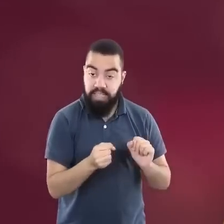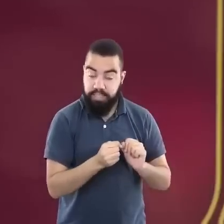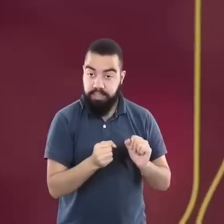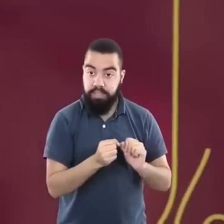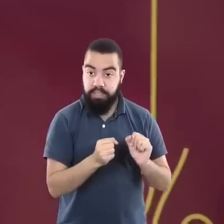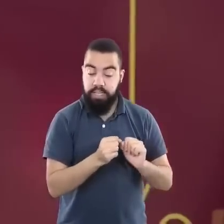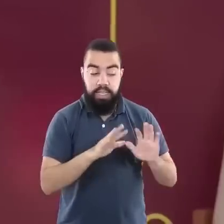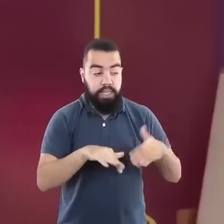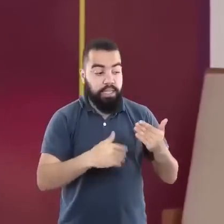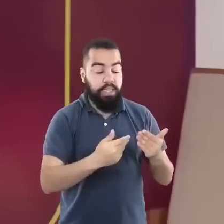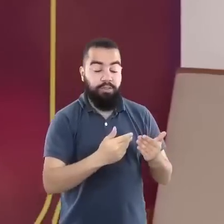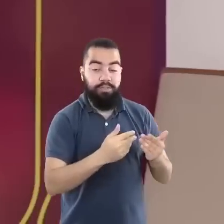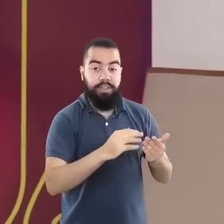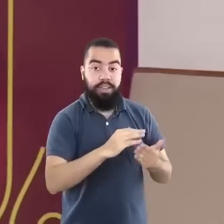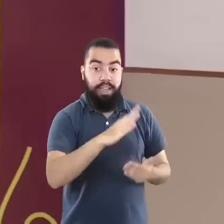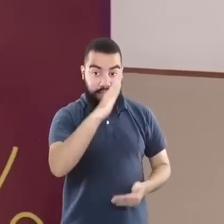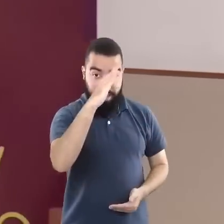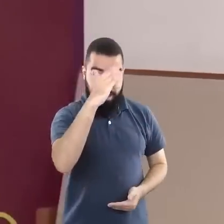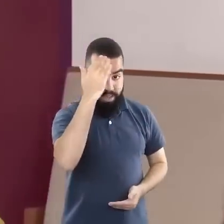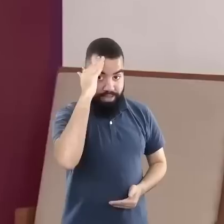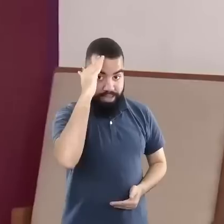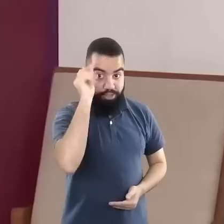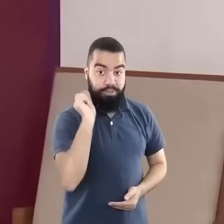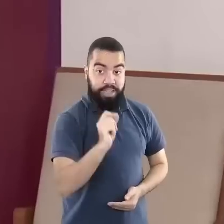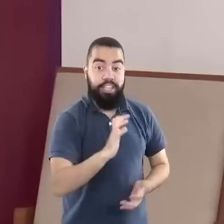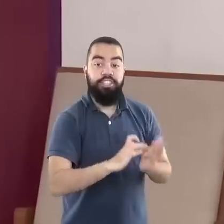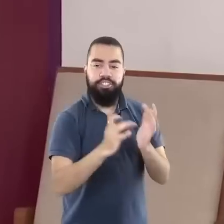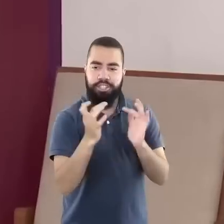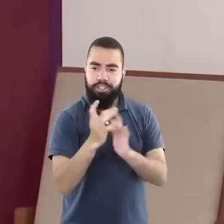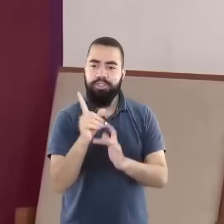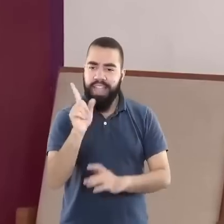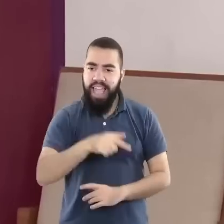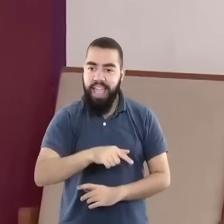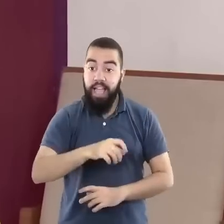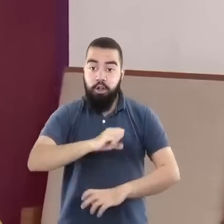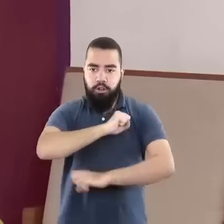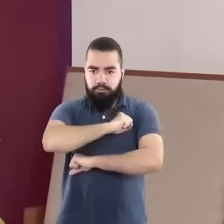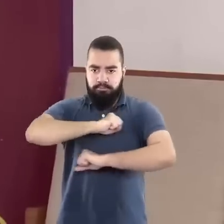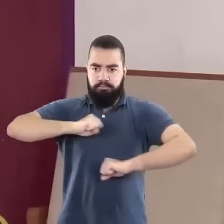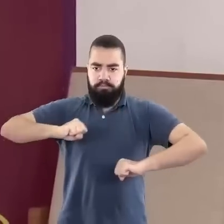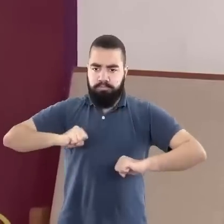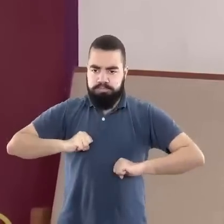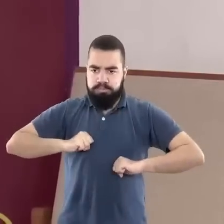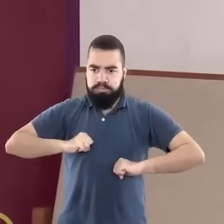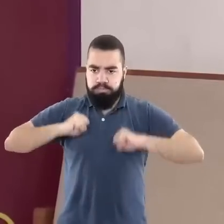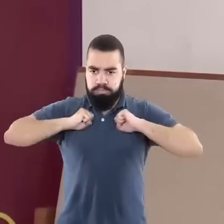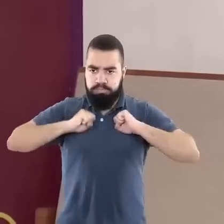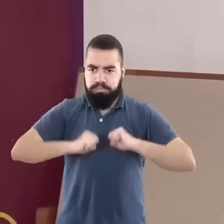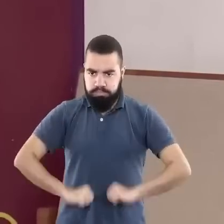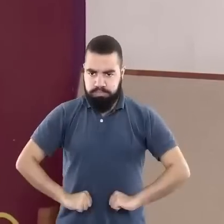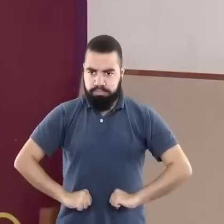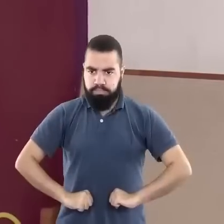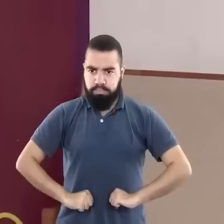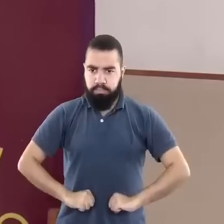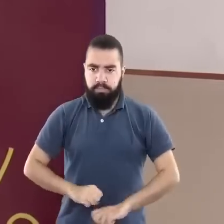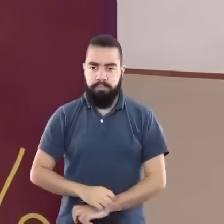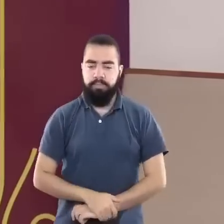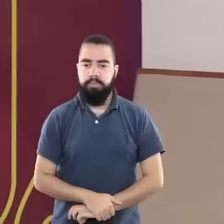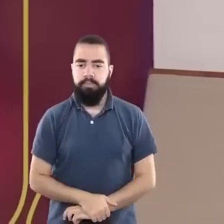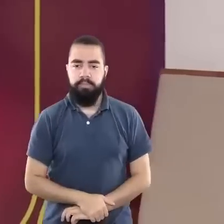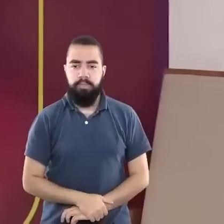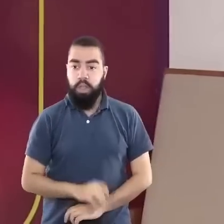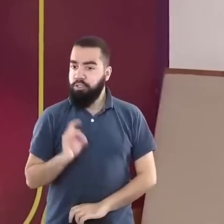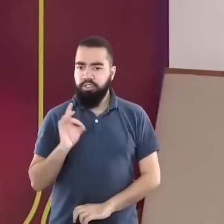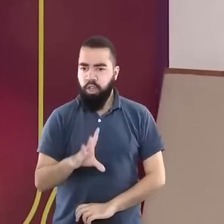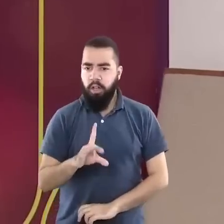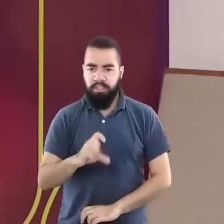com isso eles reconhecem que Jesus esse menino Rei dos Judeus é o sul sacerdote não apenas um sacerdote mas aquele